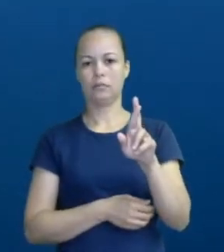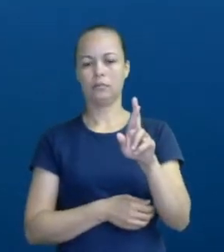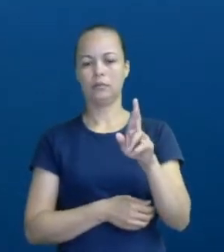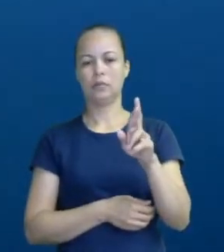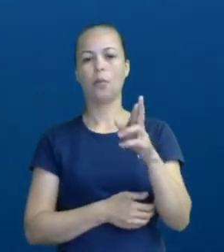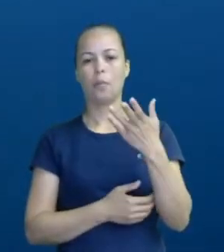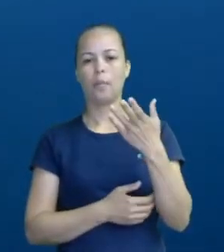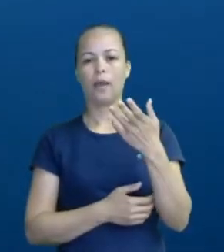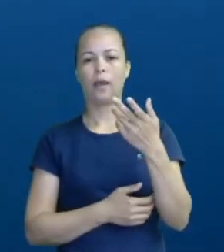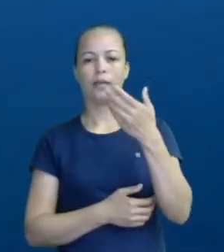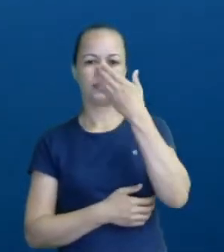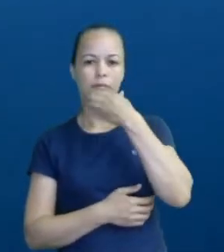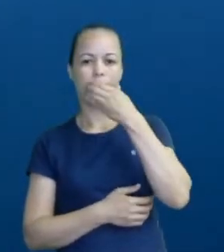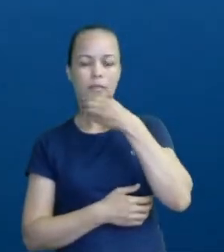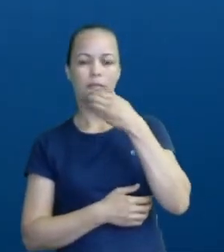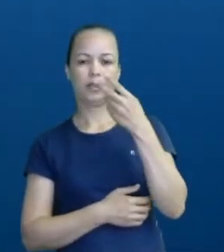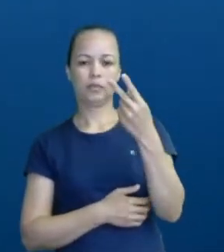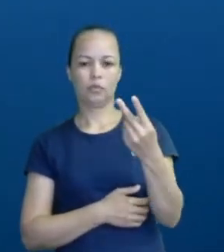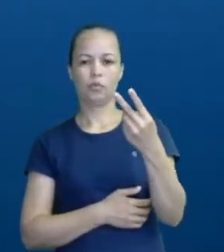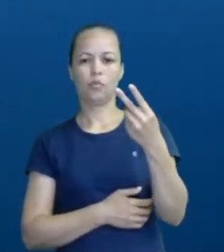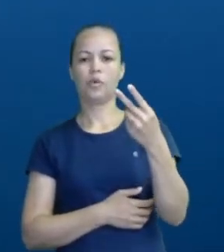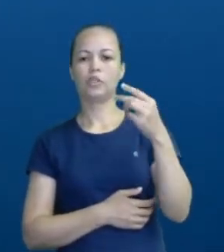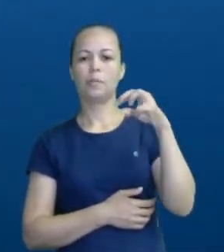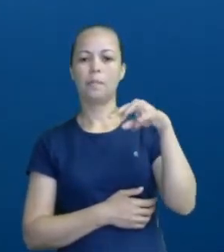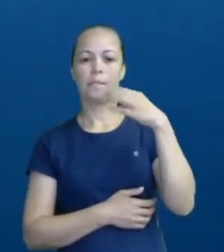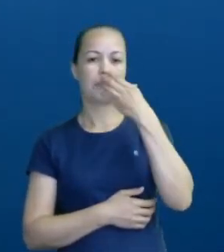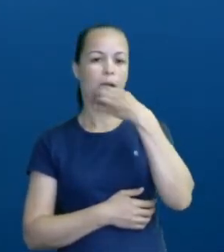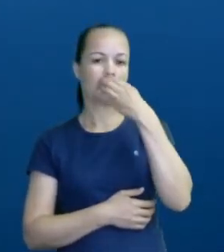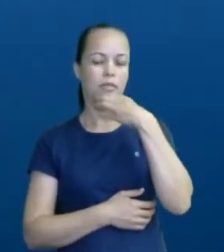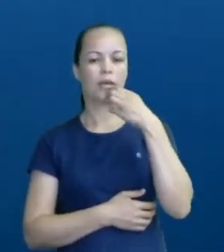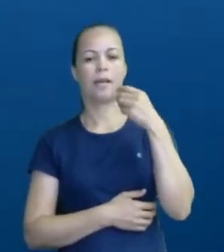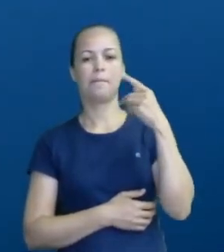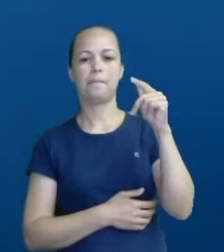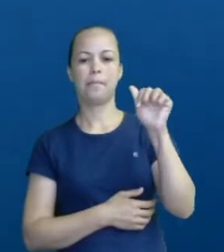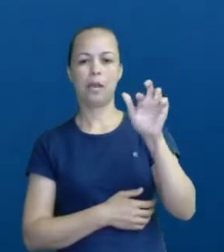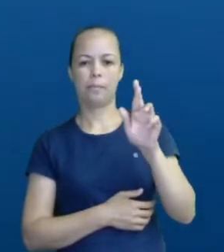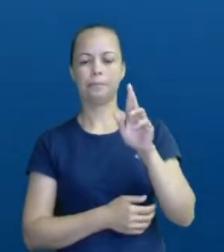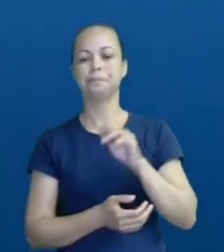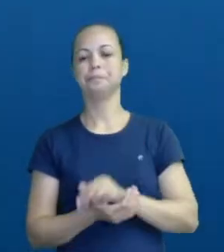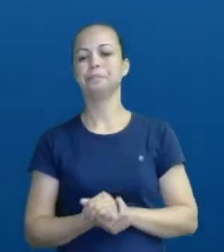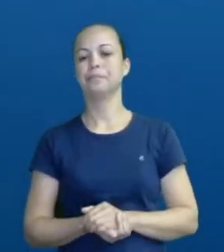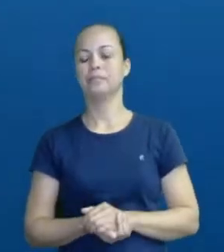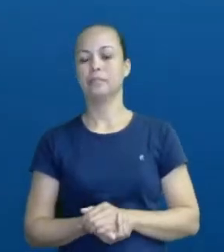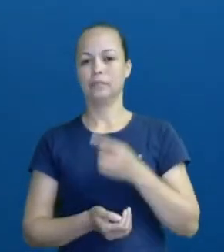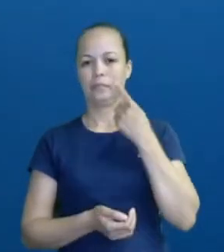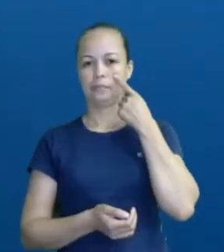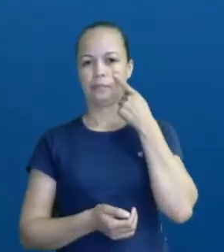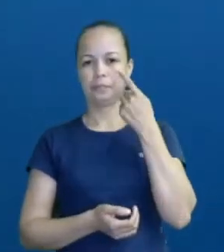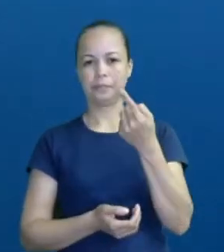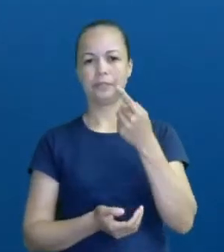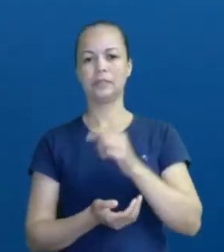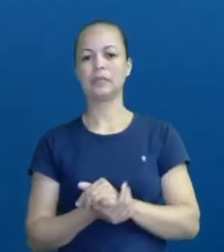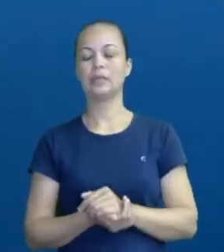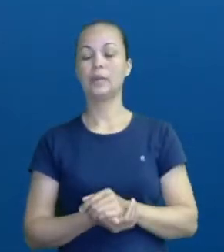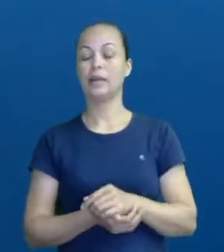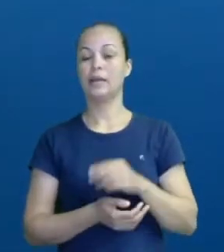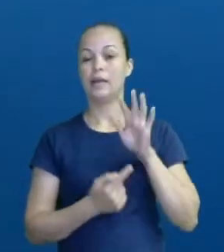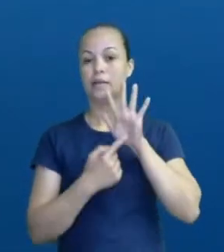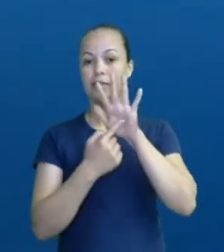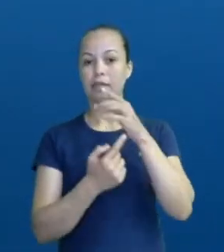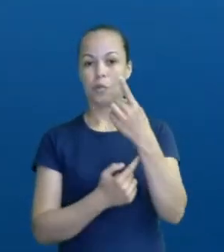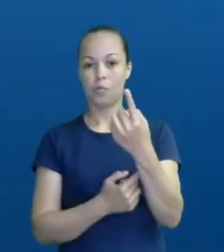Um parzinho de maçã. Vou apertar aqui para ver se aparece mais maçãs. Apareceu